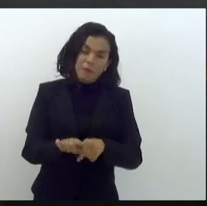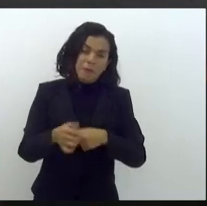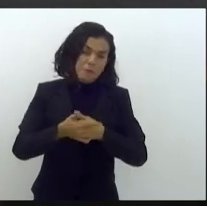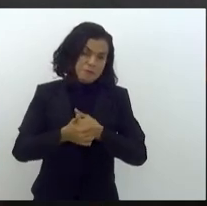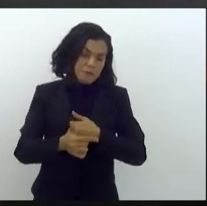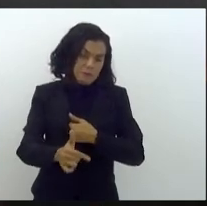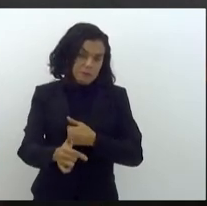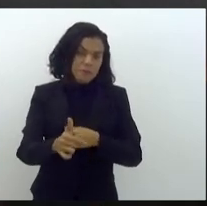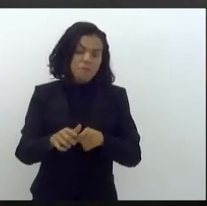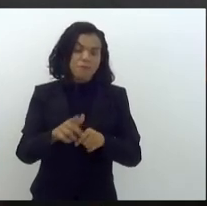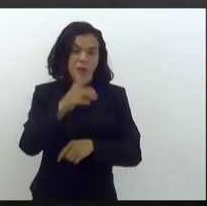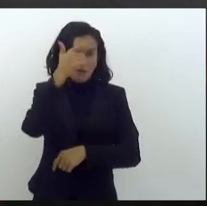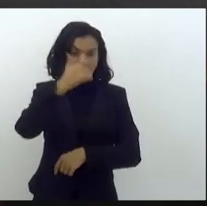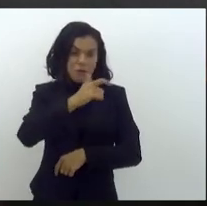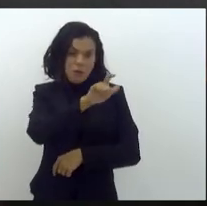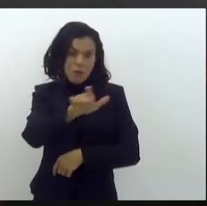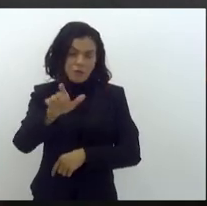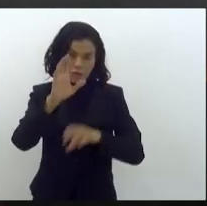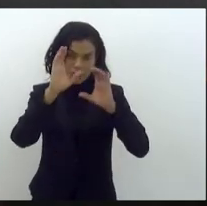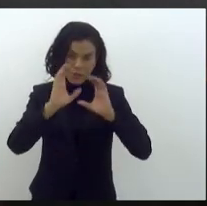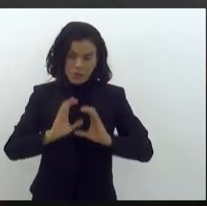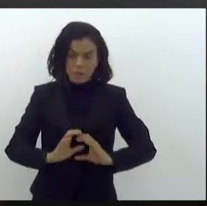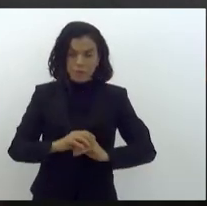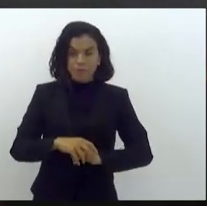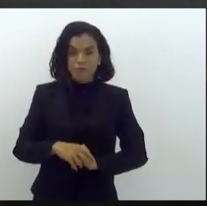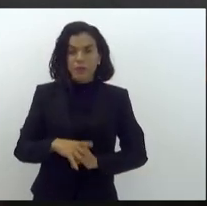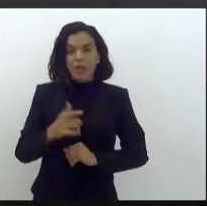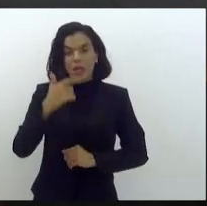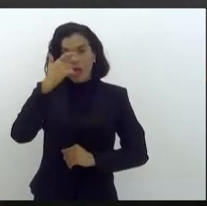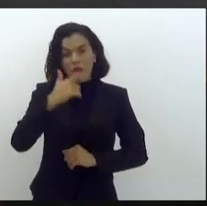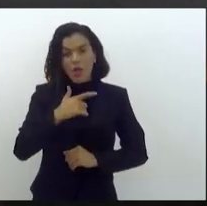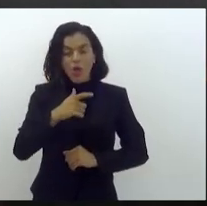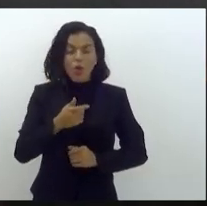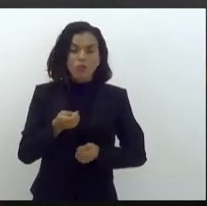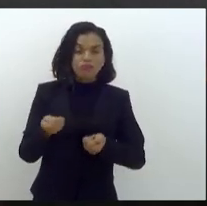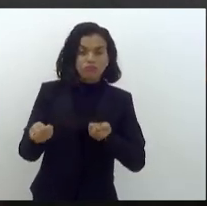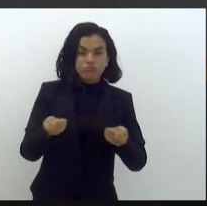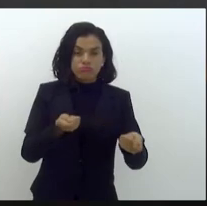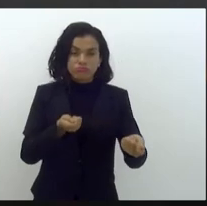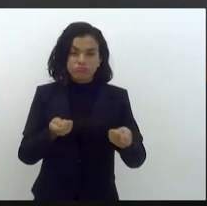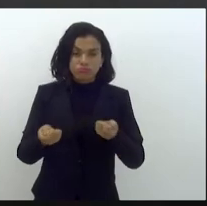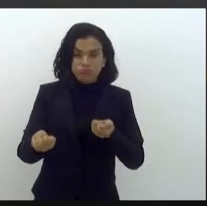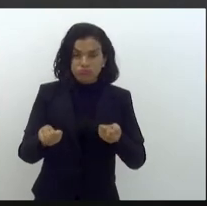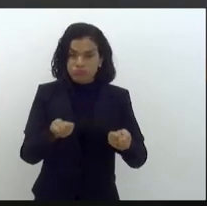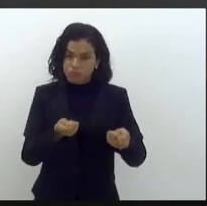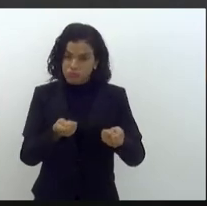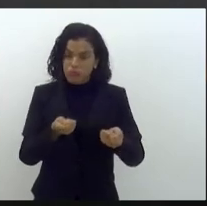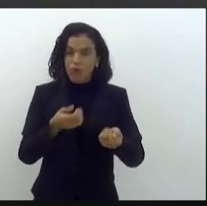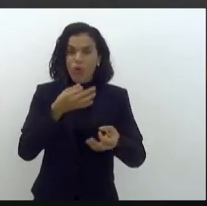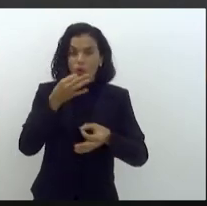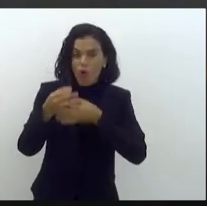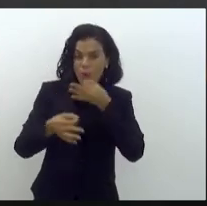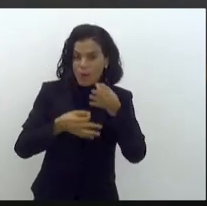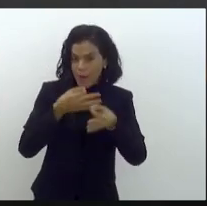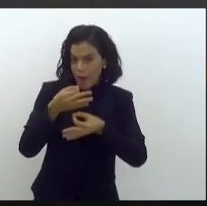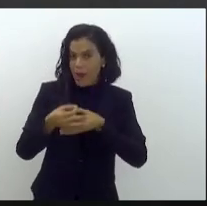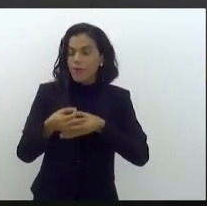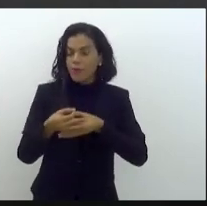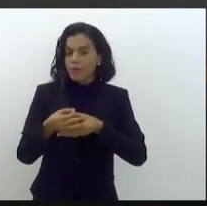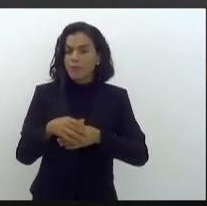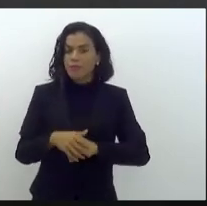dos contribuintes eu vou me permitir como coordenador do debate fazer alguma observações ao longo do processo